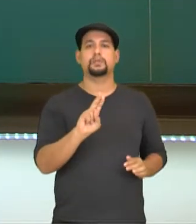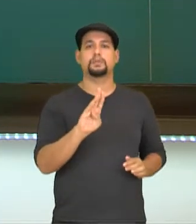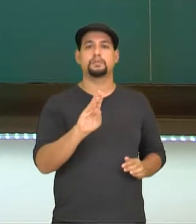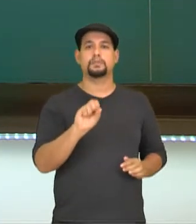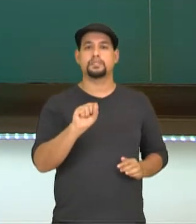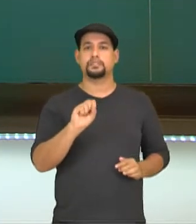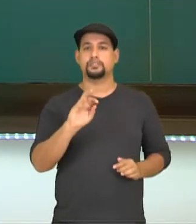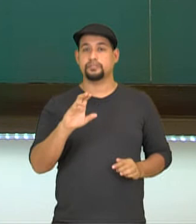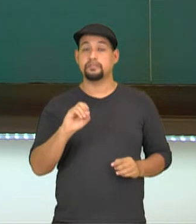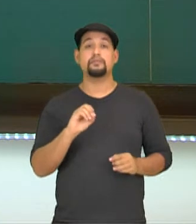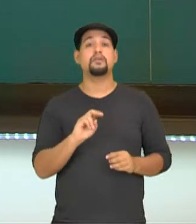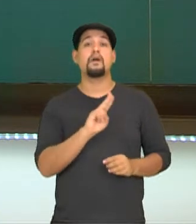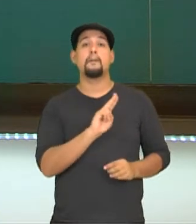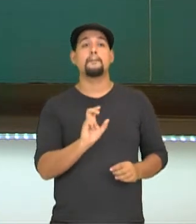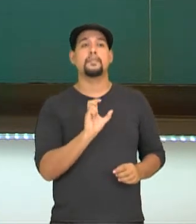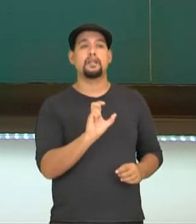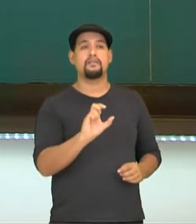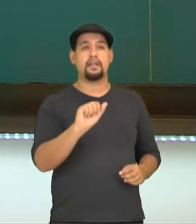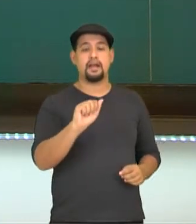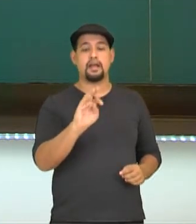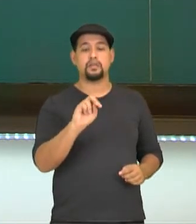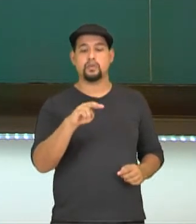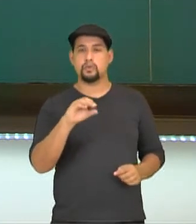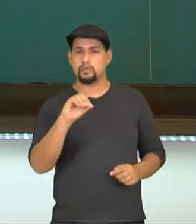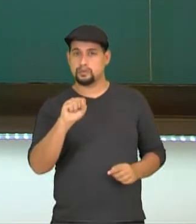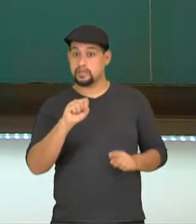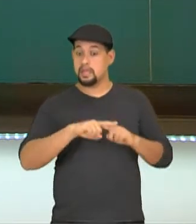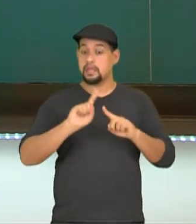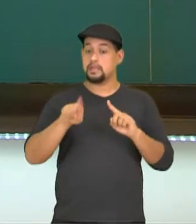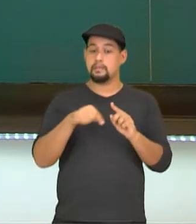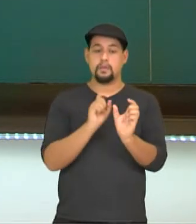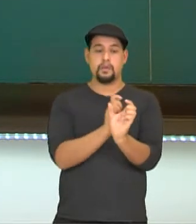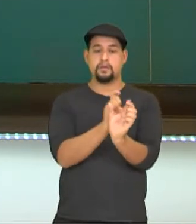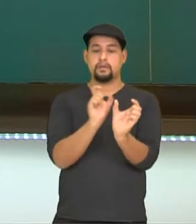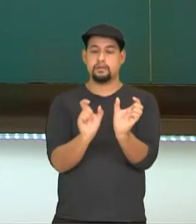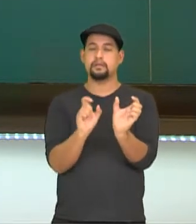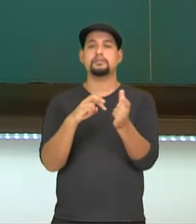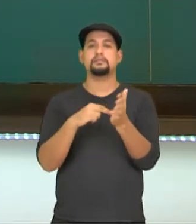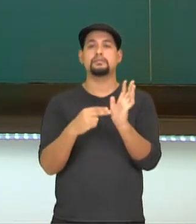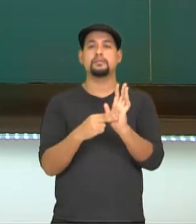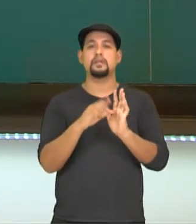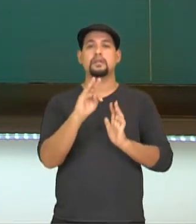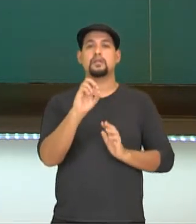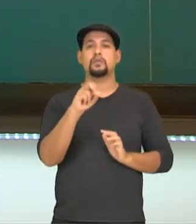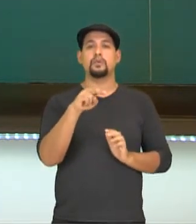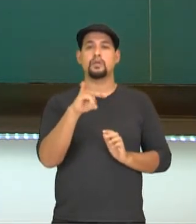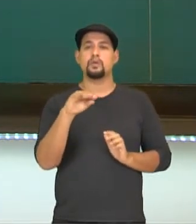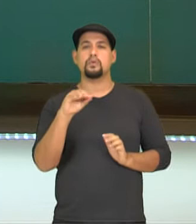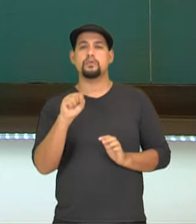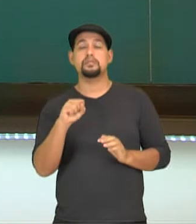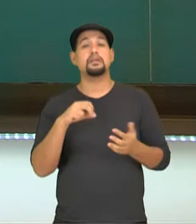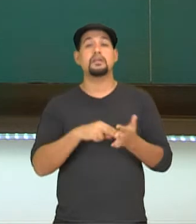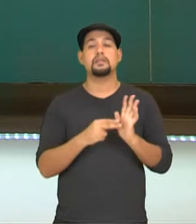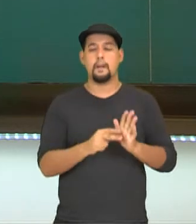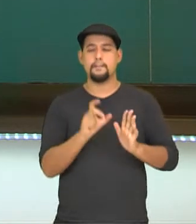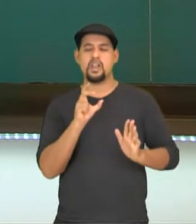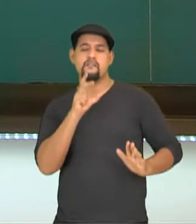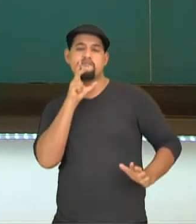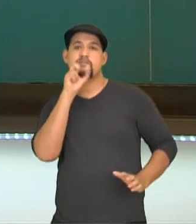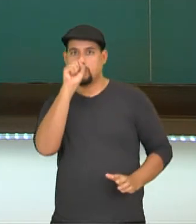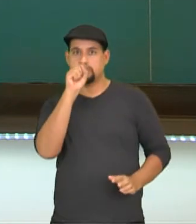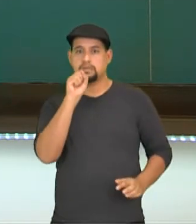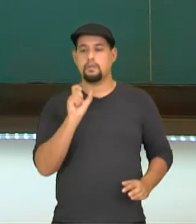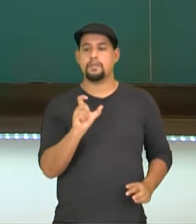chamamos de átonos e os que vêm depois do substantivo são os tônicos, que têm uma pronúncia mais forte,